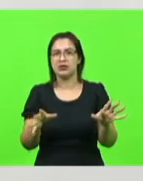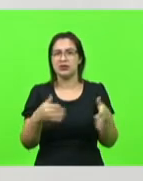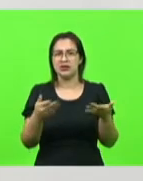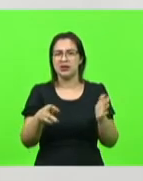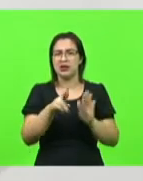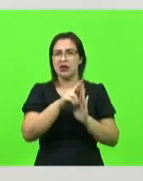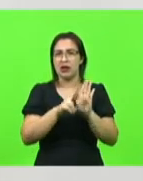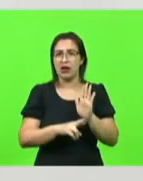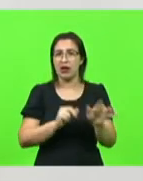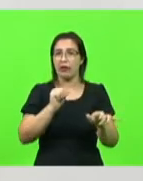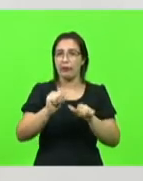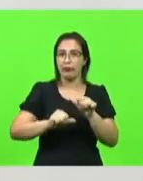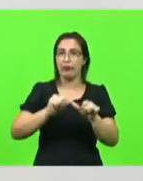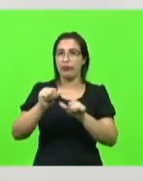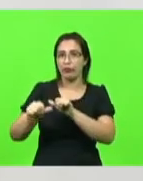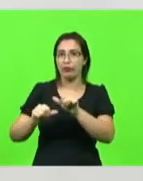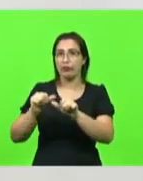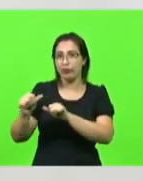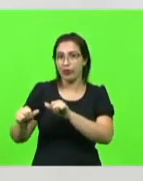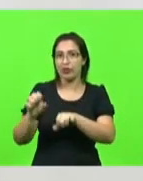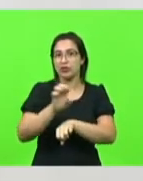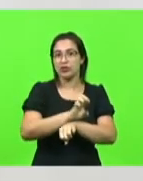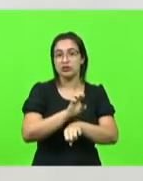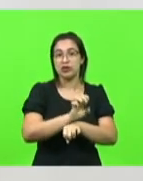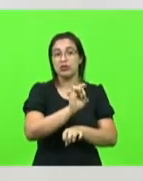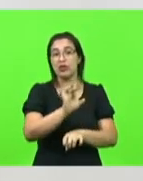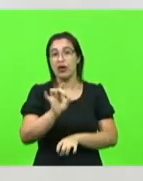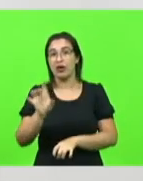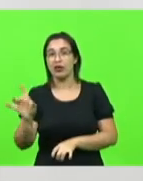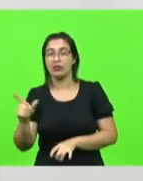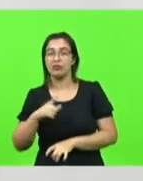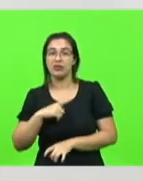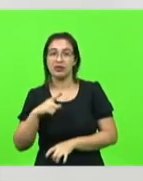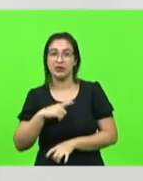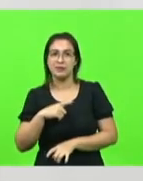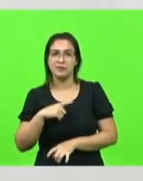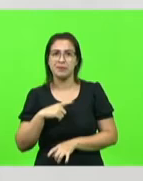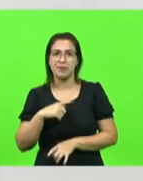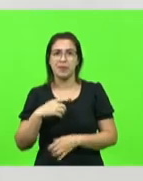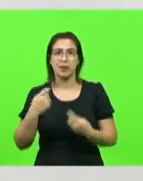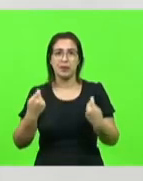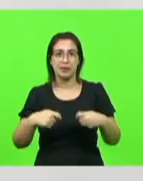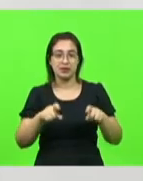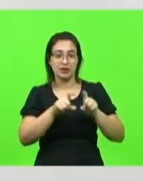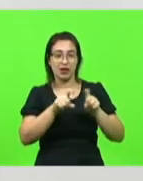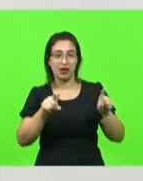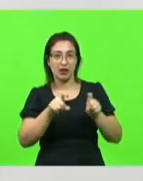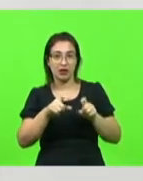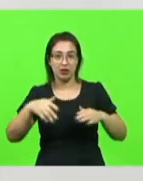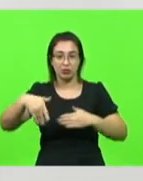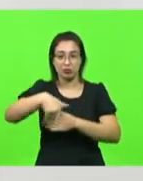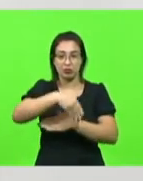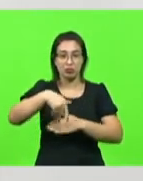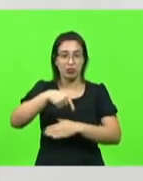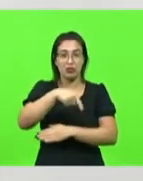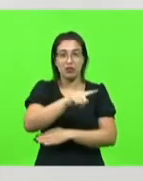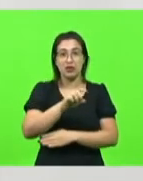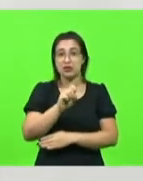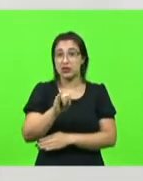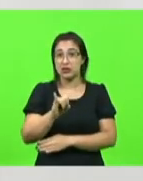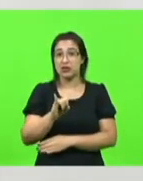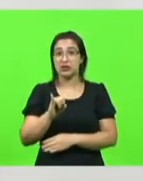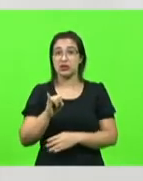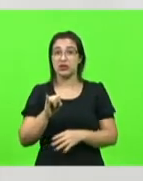alterando, porque cada estado tem a sua. Eu tenho que ter um passaporte para andar dentro da minha nação. Se eu não tenho plano B, então eu não tenho